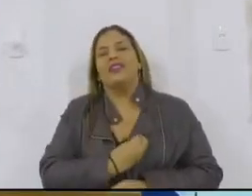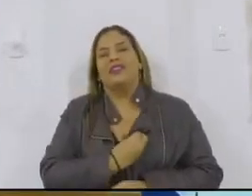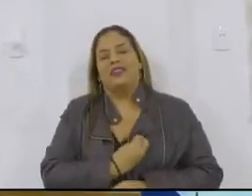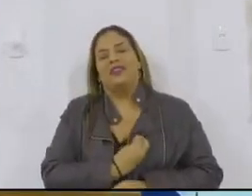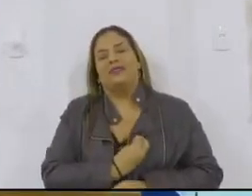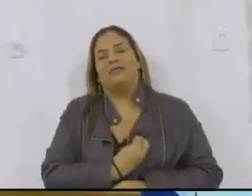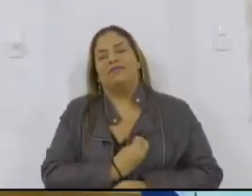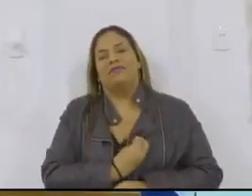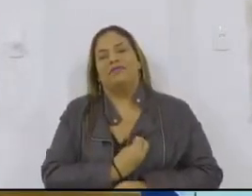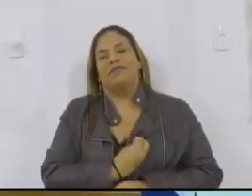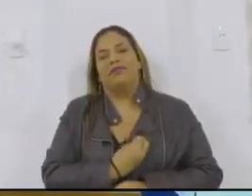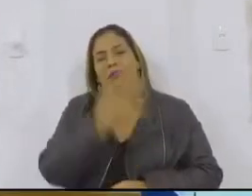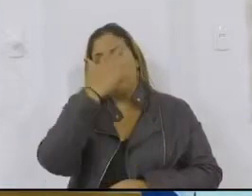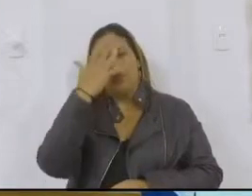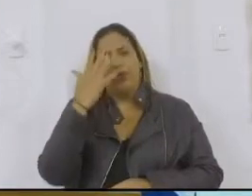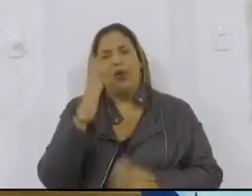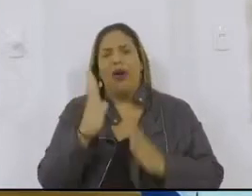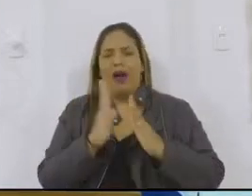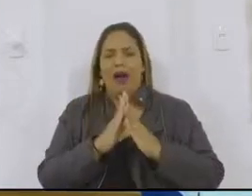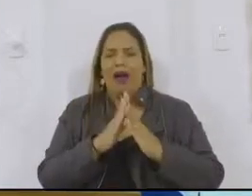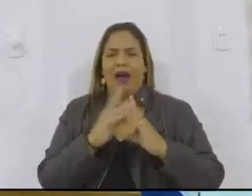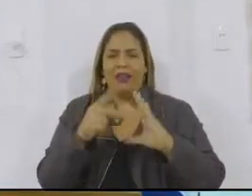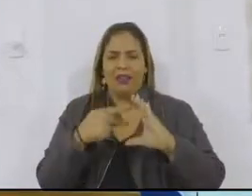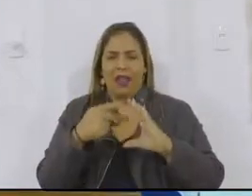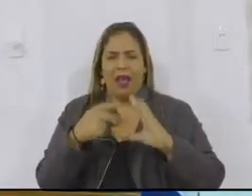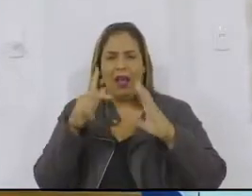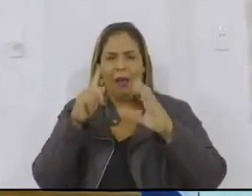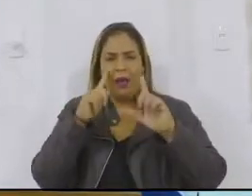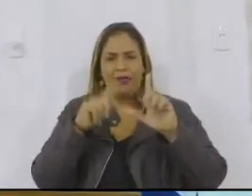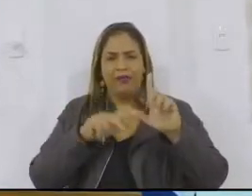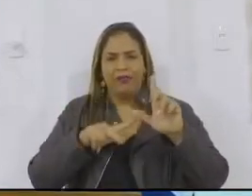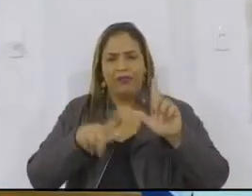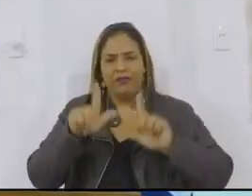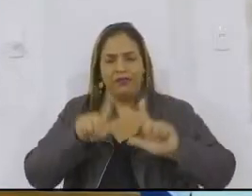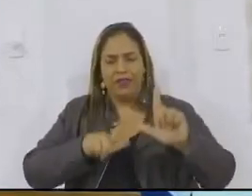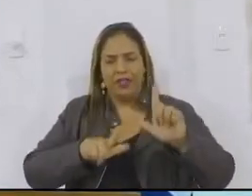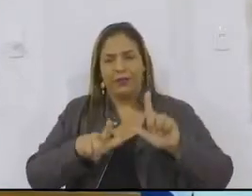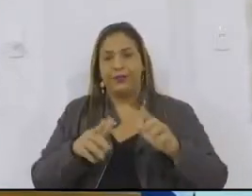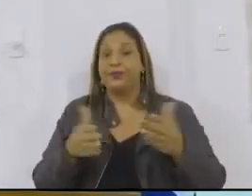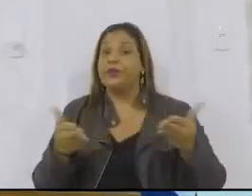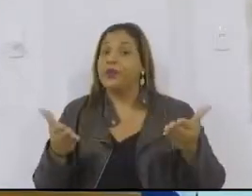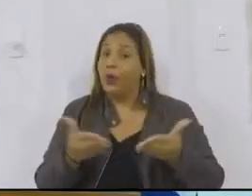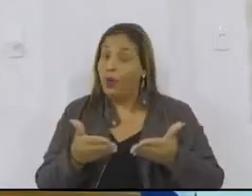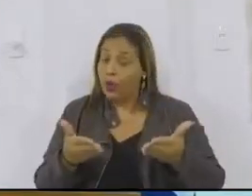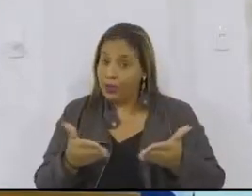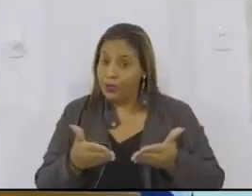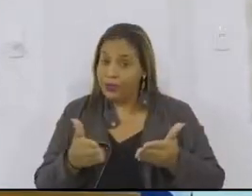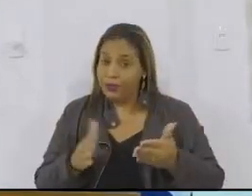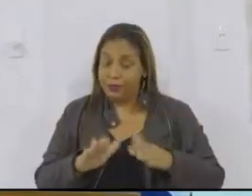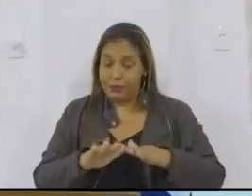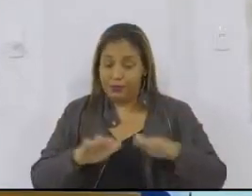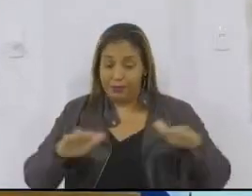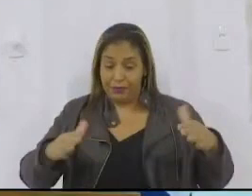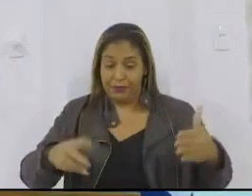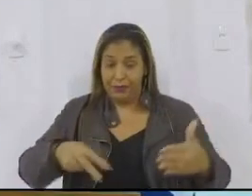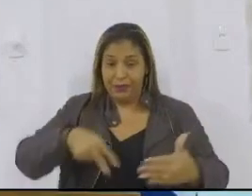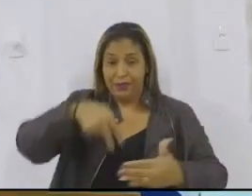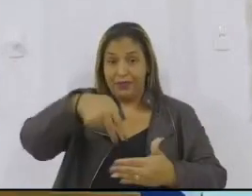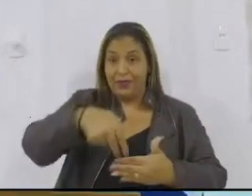à TV Câmara. Hoje eu vou usar a tribuna para todas as vezes que eu uso, eu parabenizo alguém.